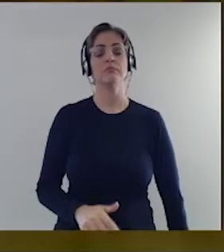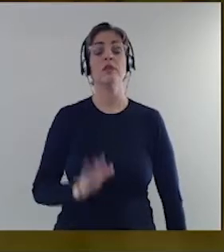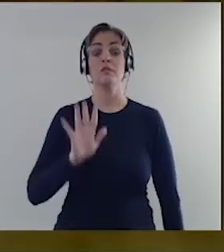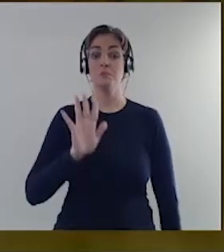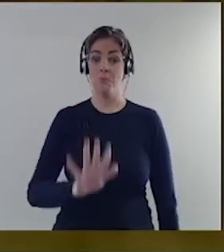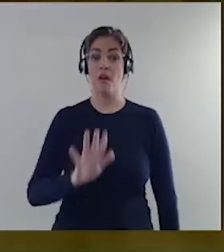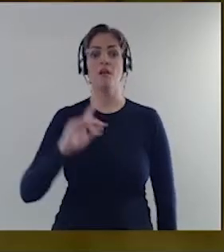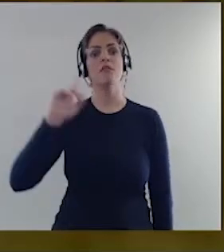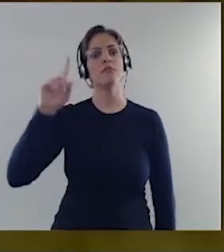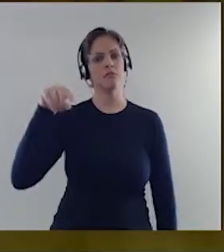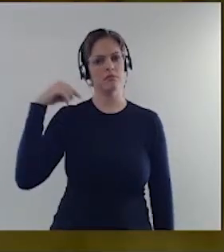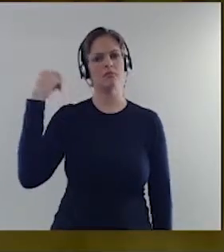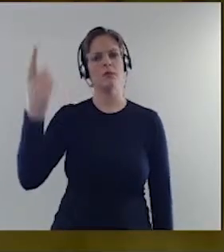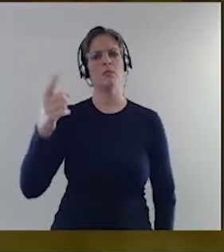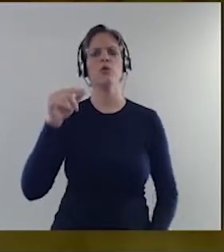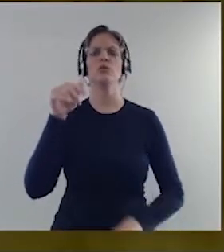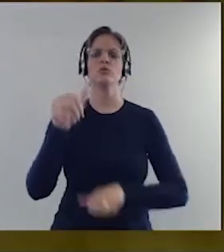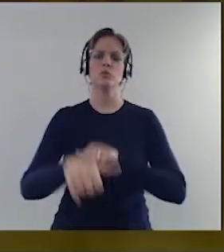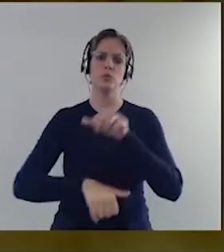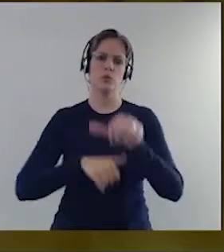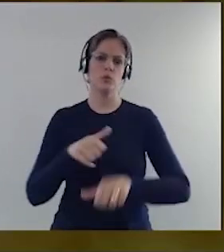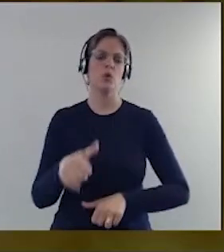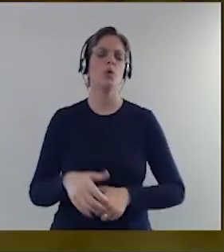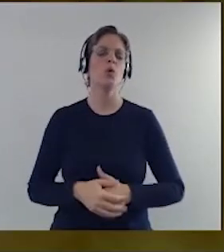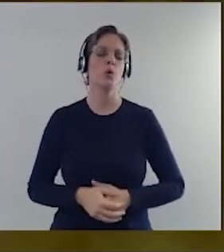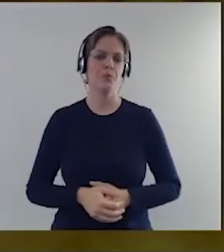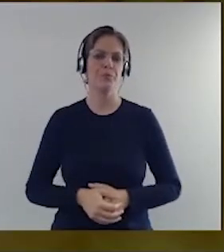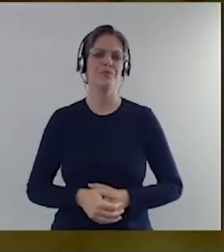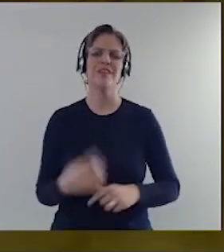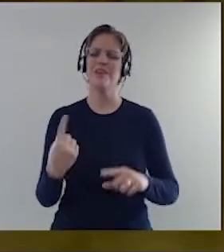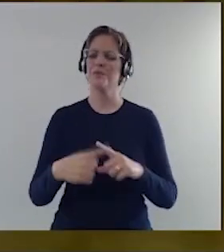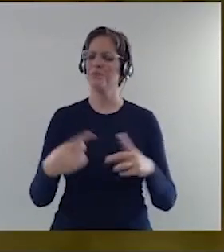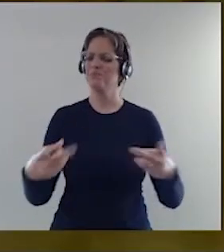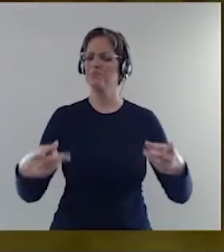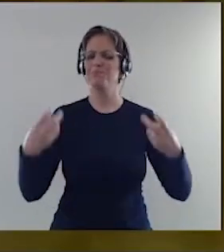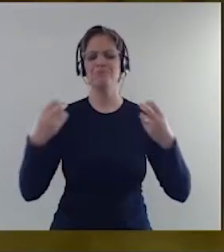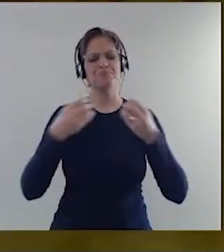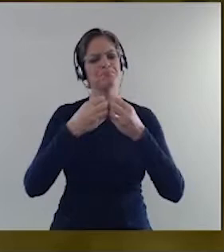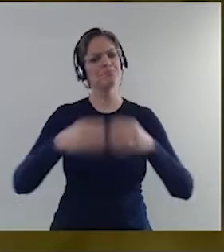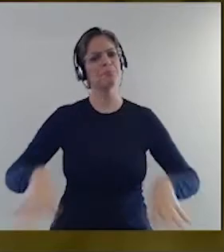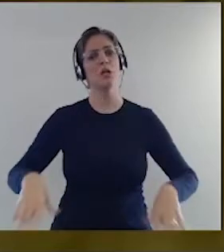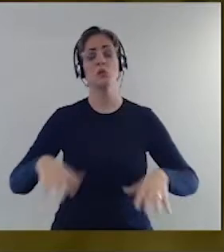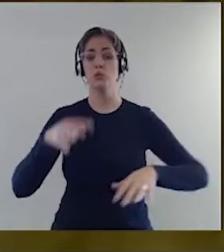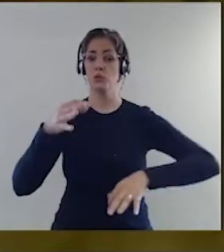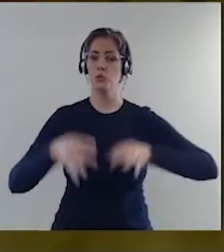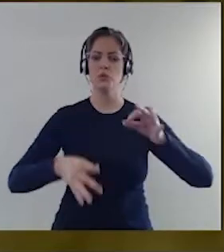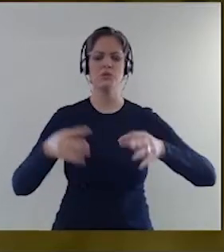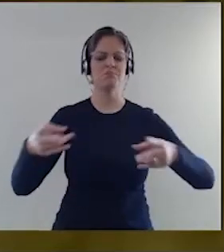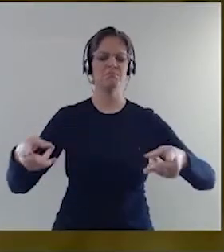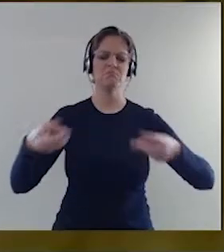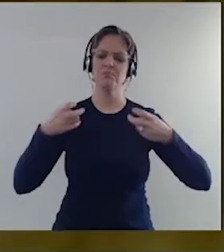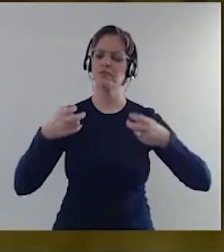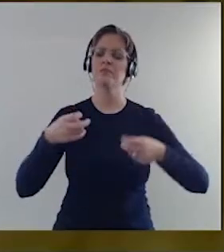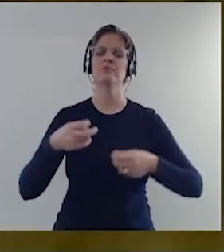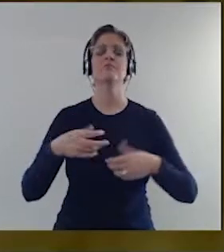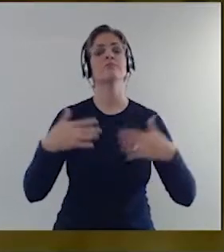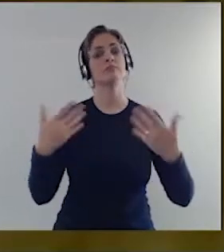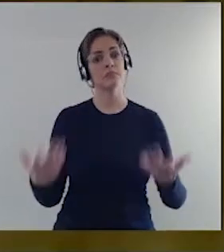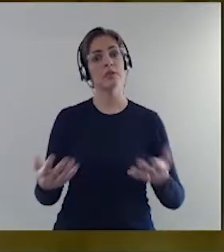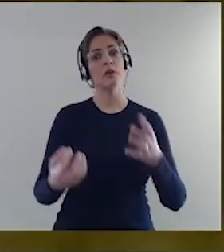tempo, tal modelo foi reconhecido, então, como prejudicial pela ordem jurídica, e então surge a